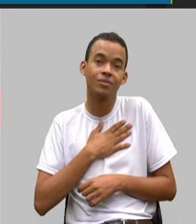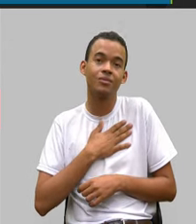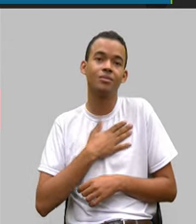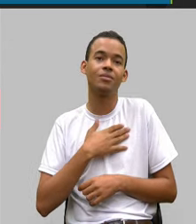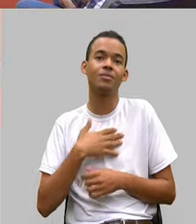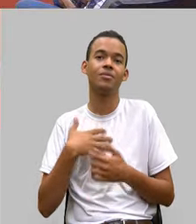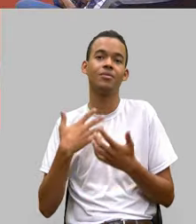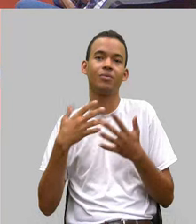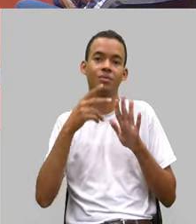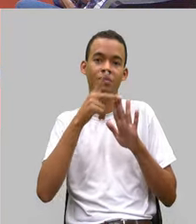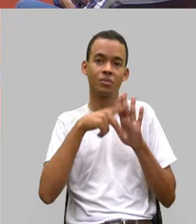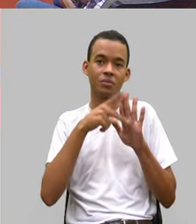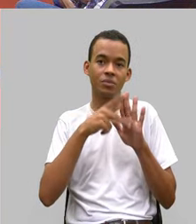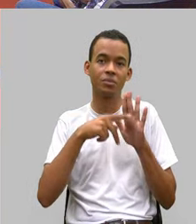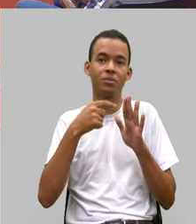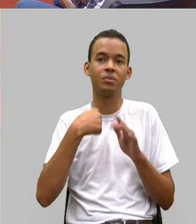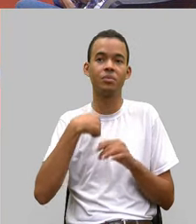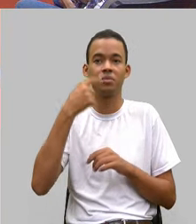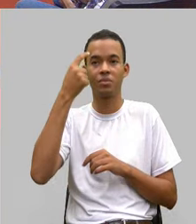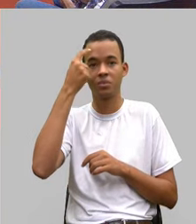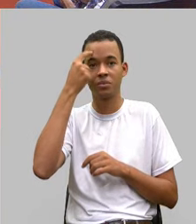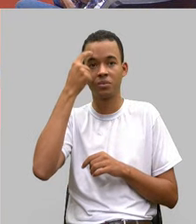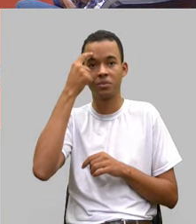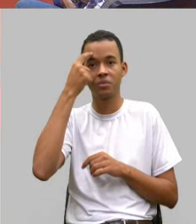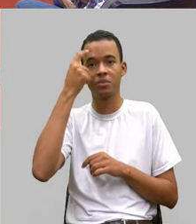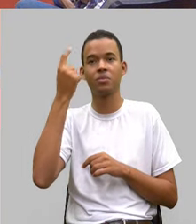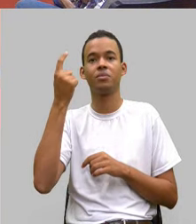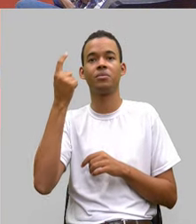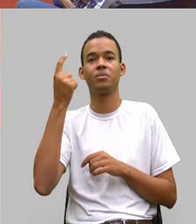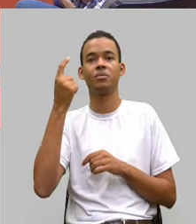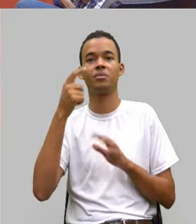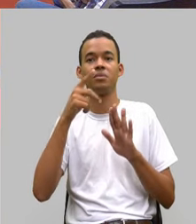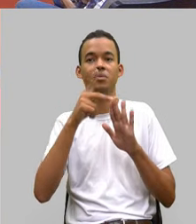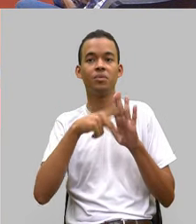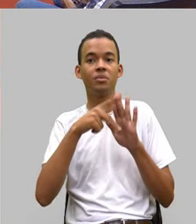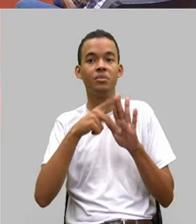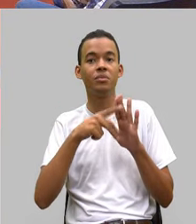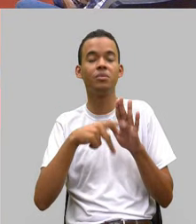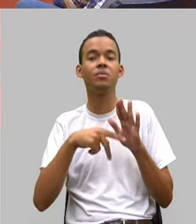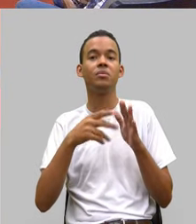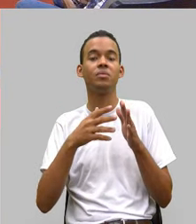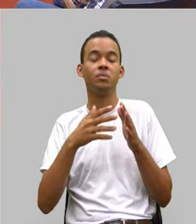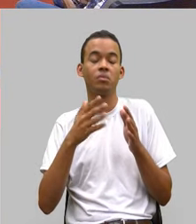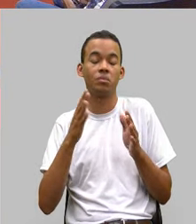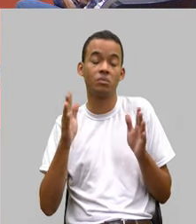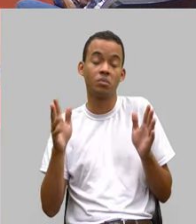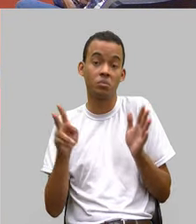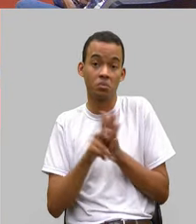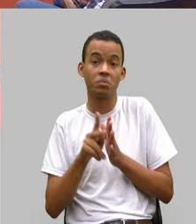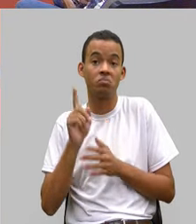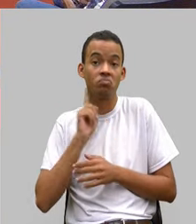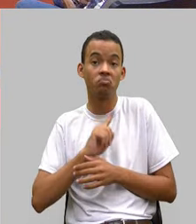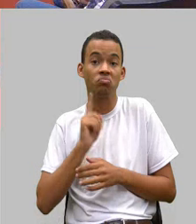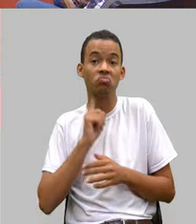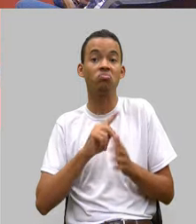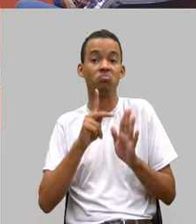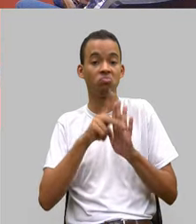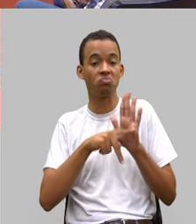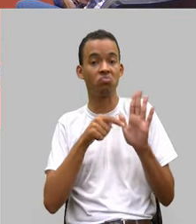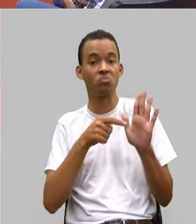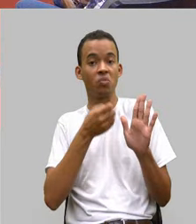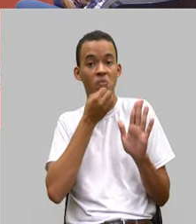assim que eu penso que seria um Talvez um grande projeto para Minas que é o